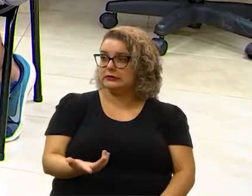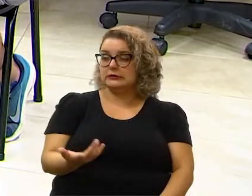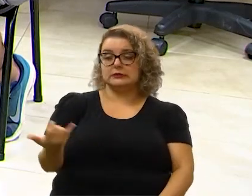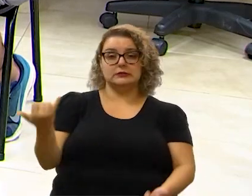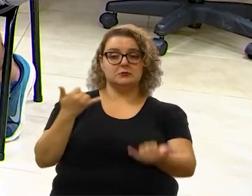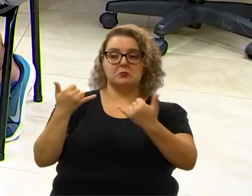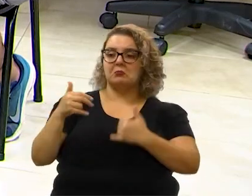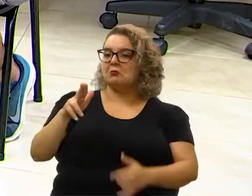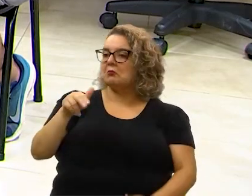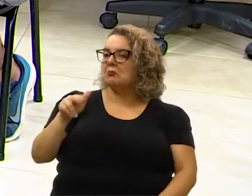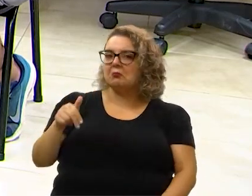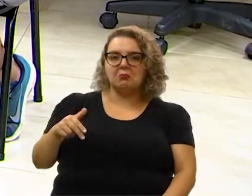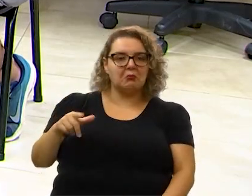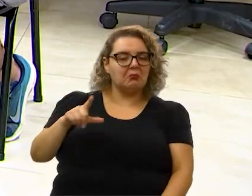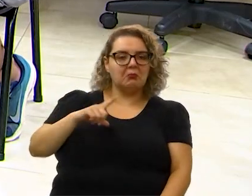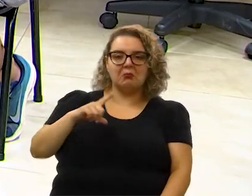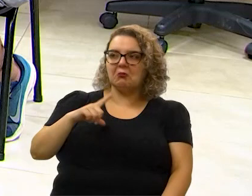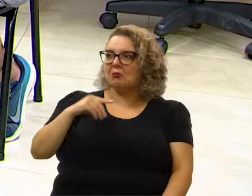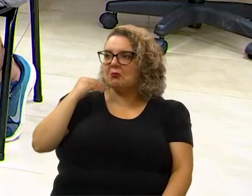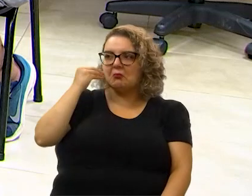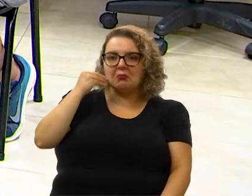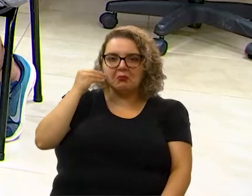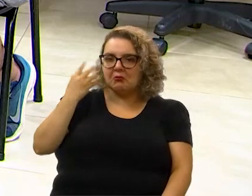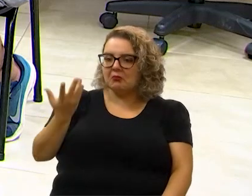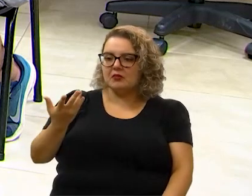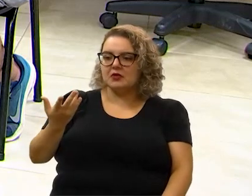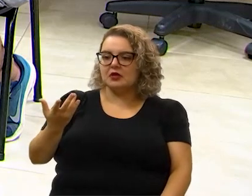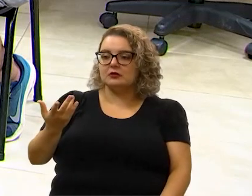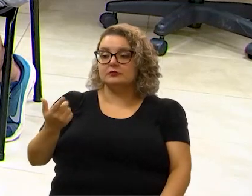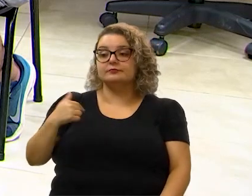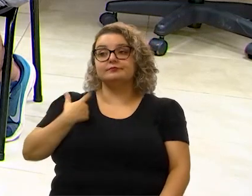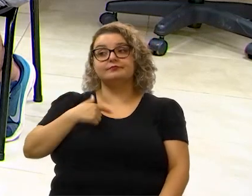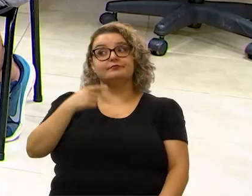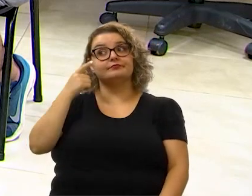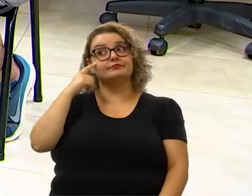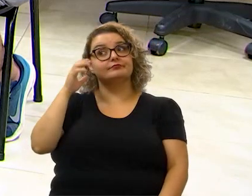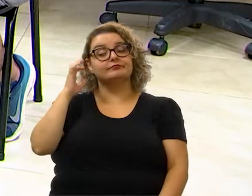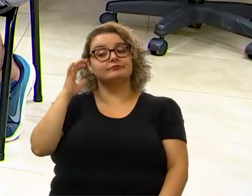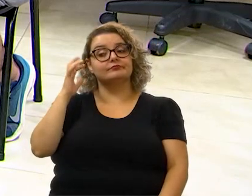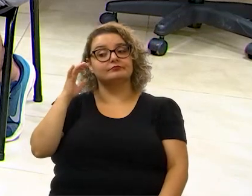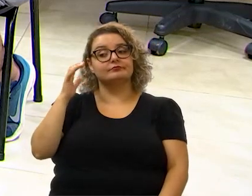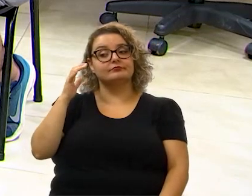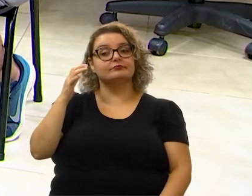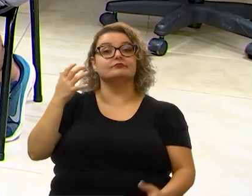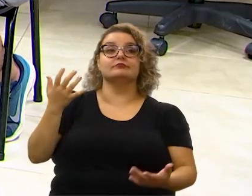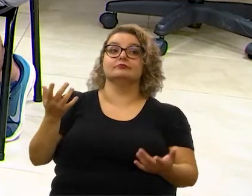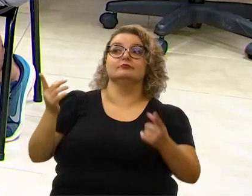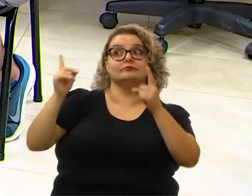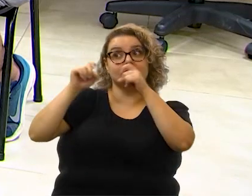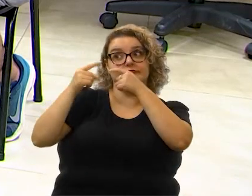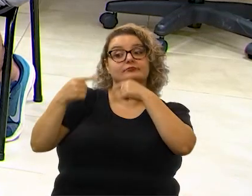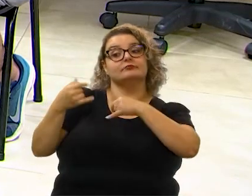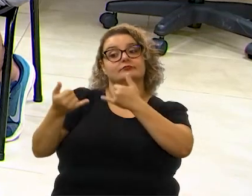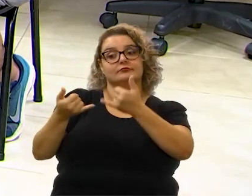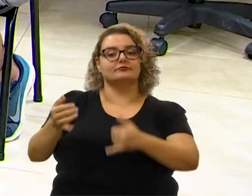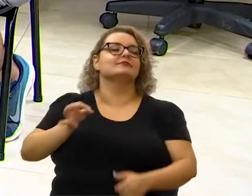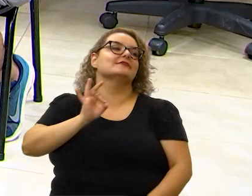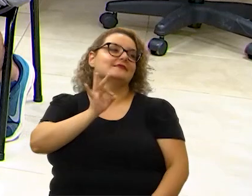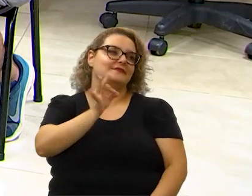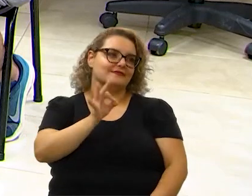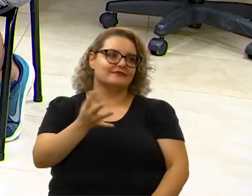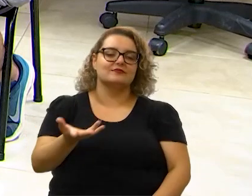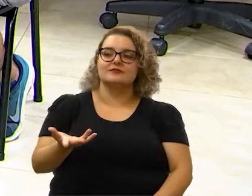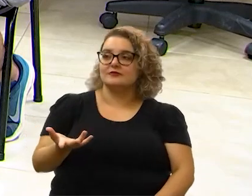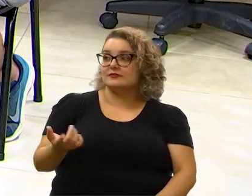nos disseram que nunca tinham tido a experiência com peão de madeira, nós pensamos, Aí vai ser um desafio eles conseguirem brincar. Com